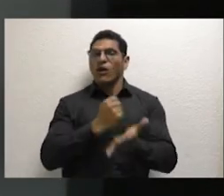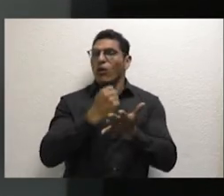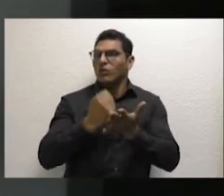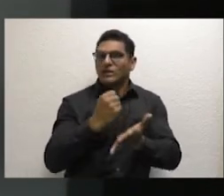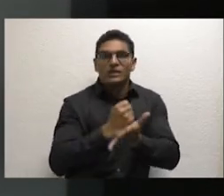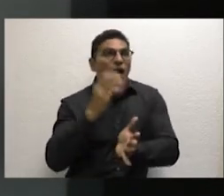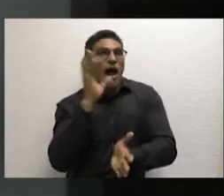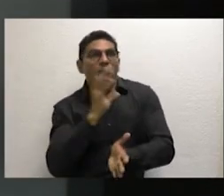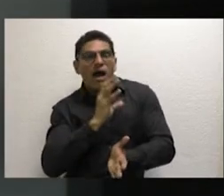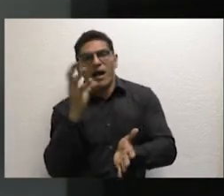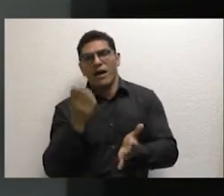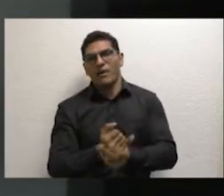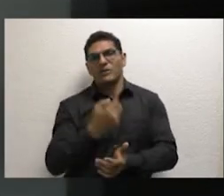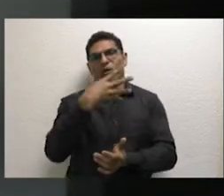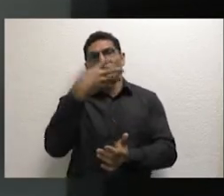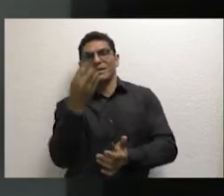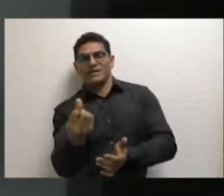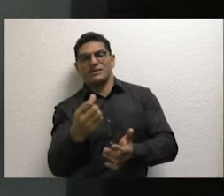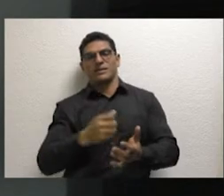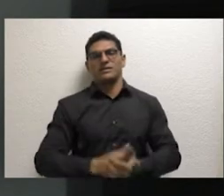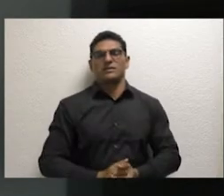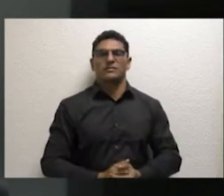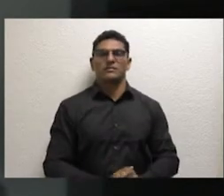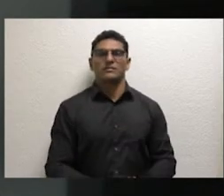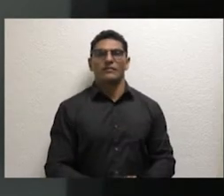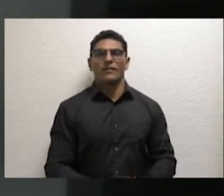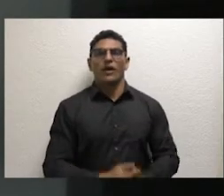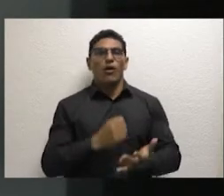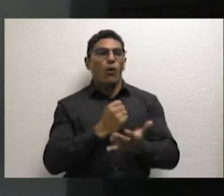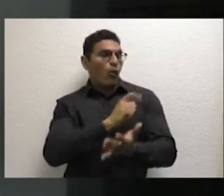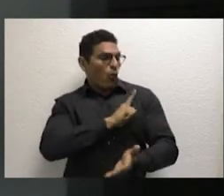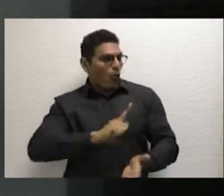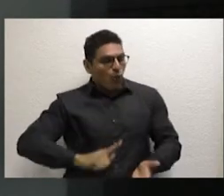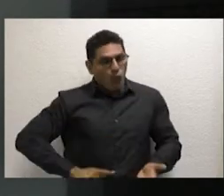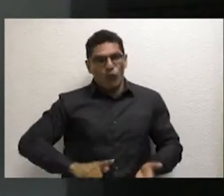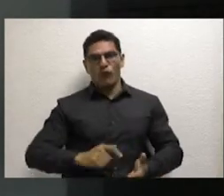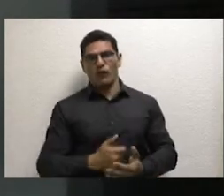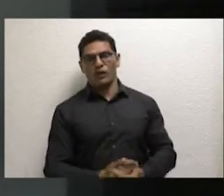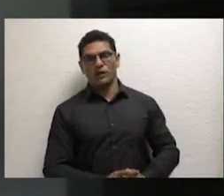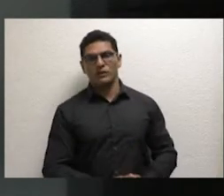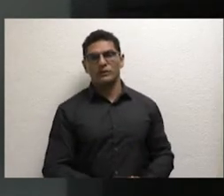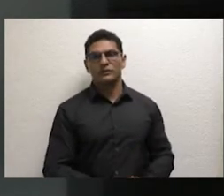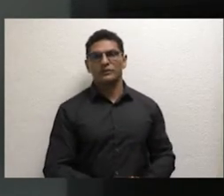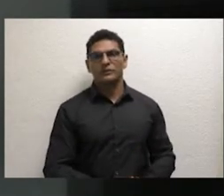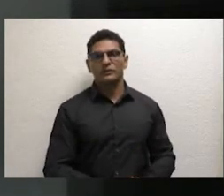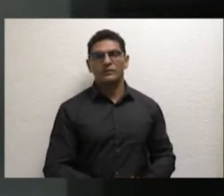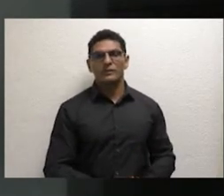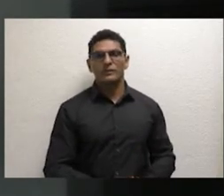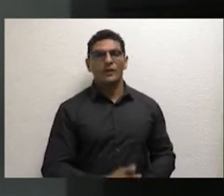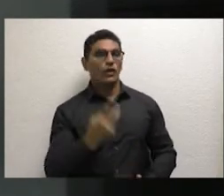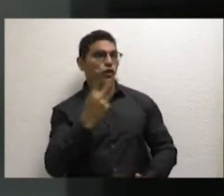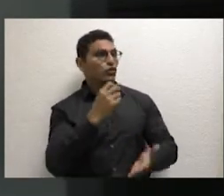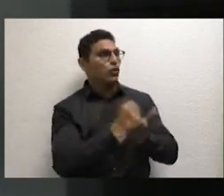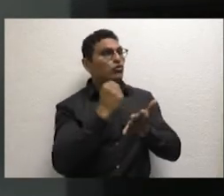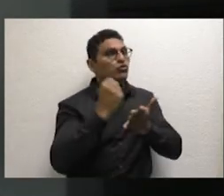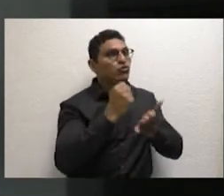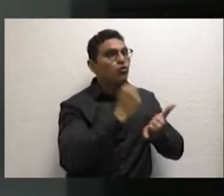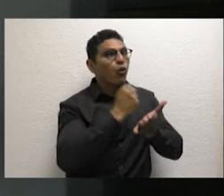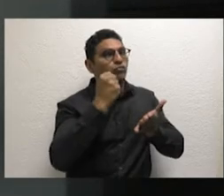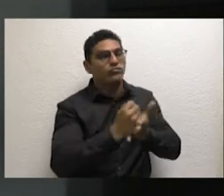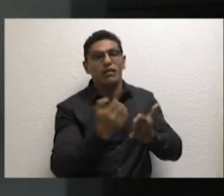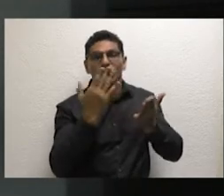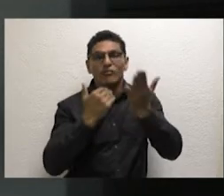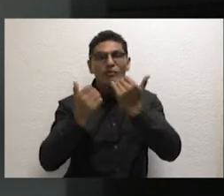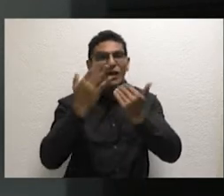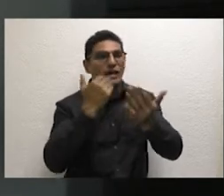emergencial a 46 de um governo que nos dois contratos de fornecimento de